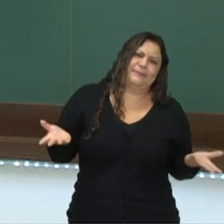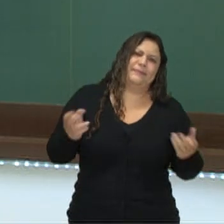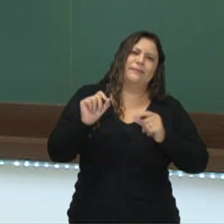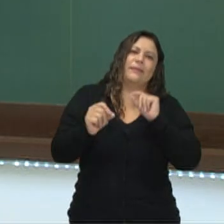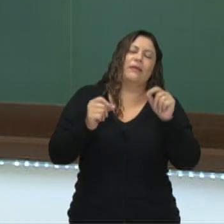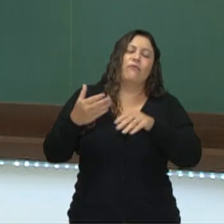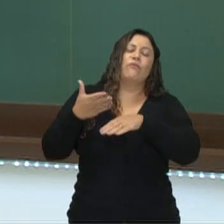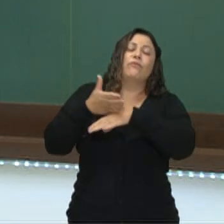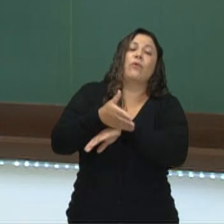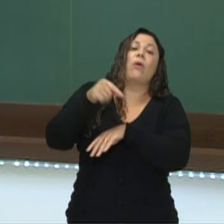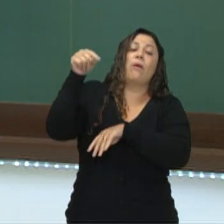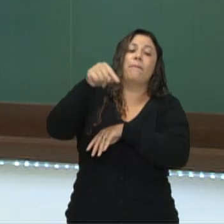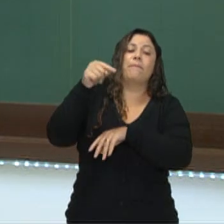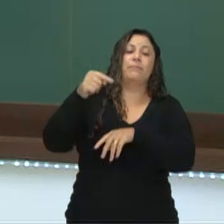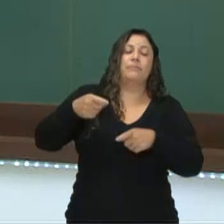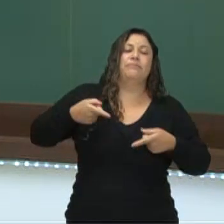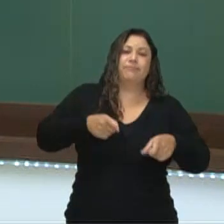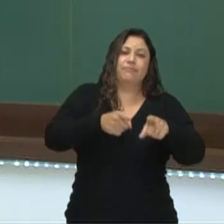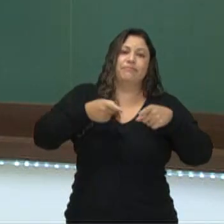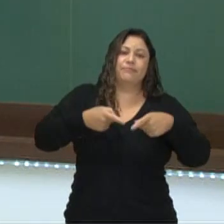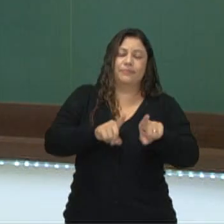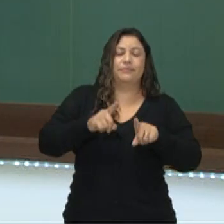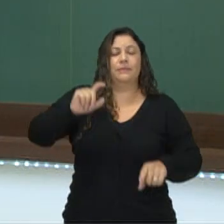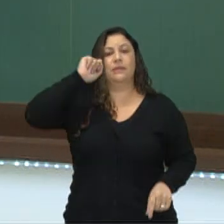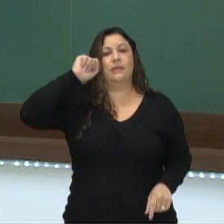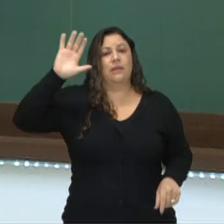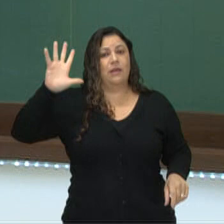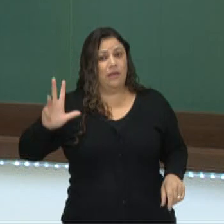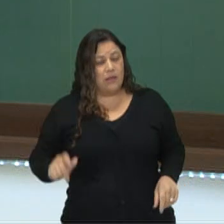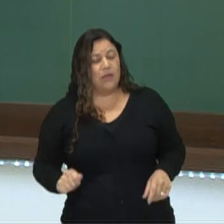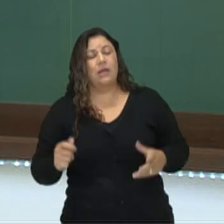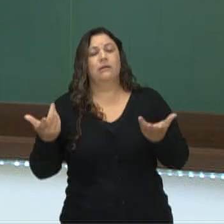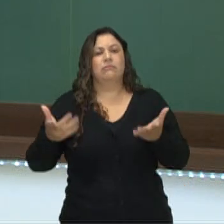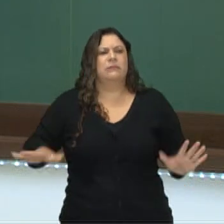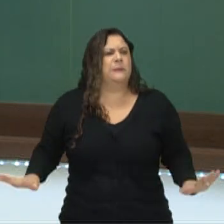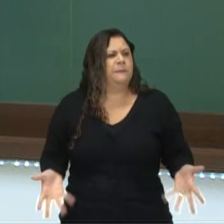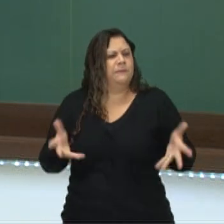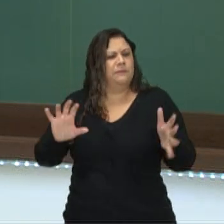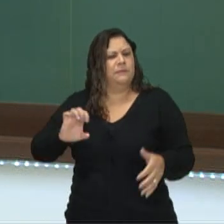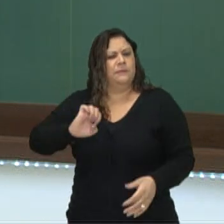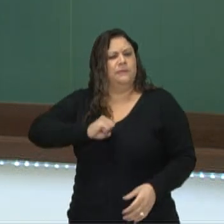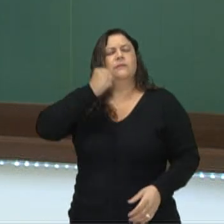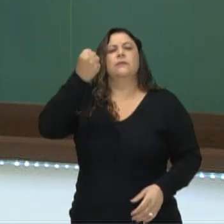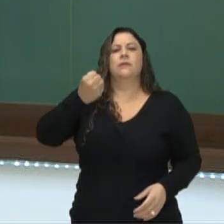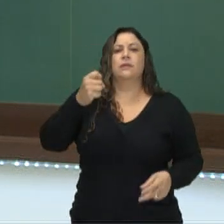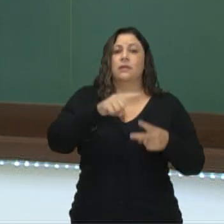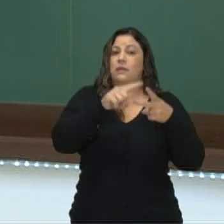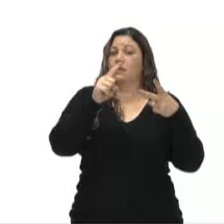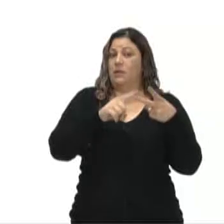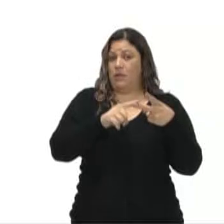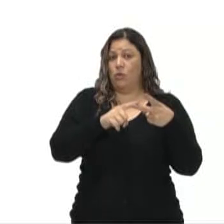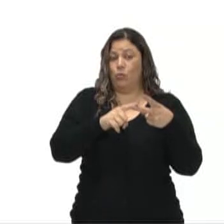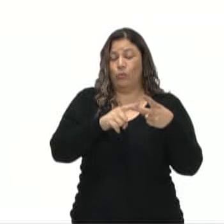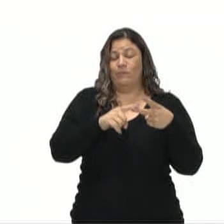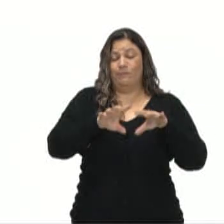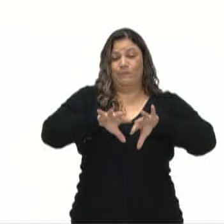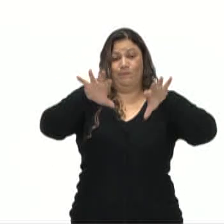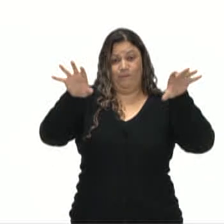vieram, né, a perturbar a vida dos africanos, estimularam o ódio entre as duas etnias.